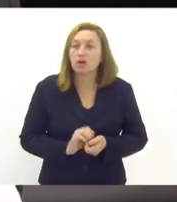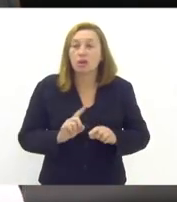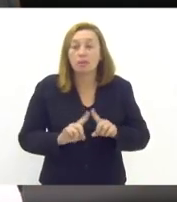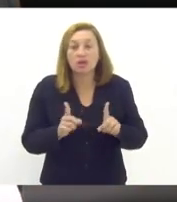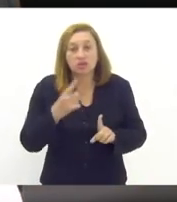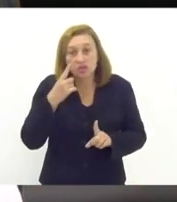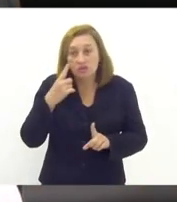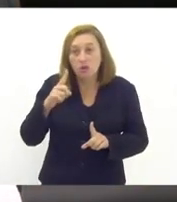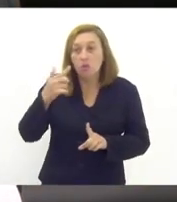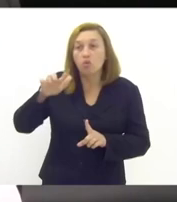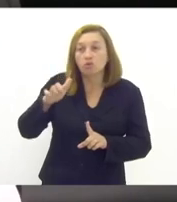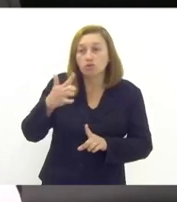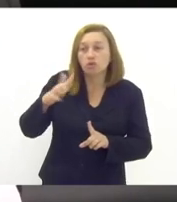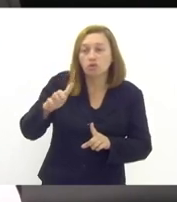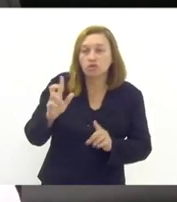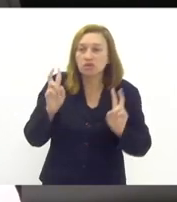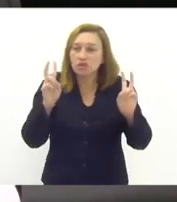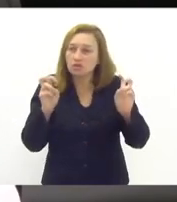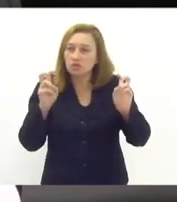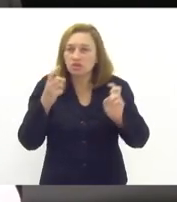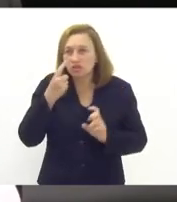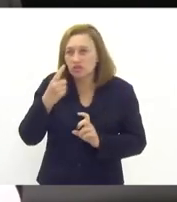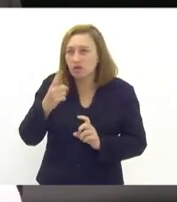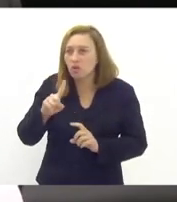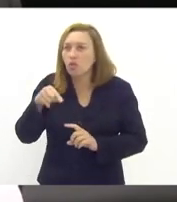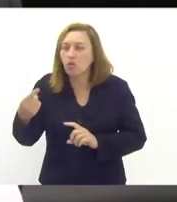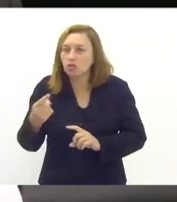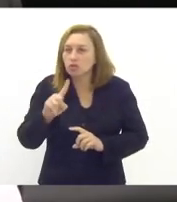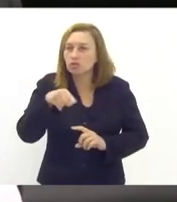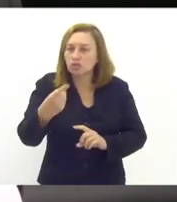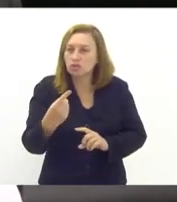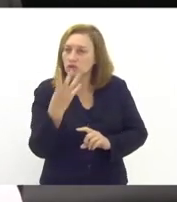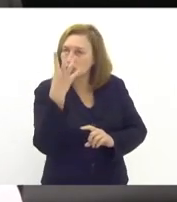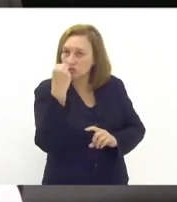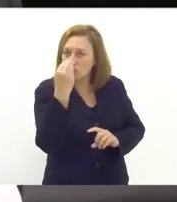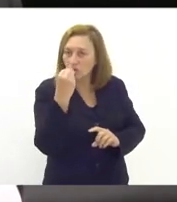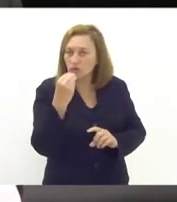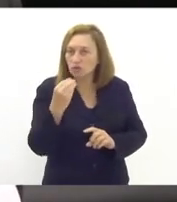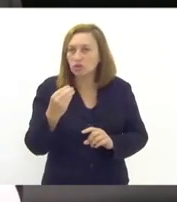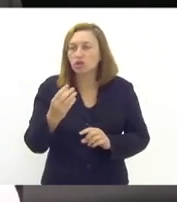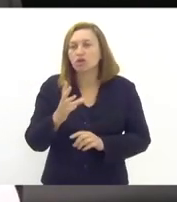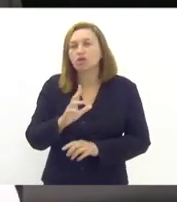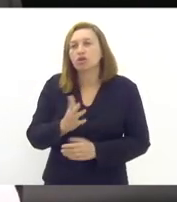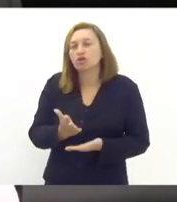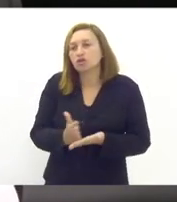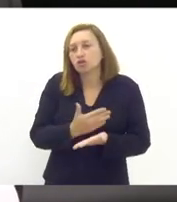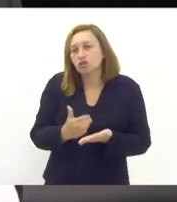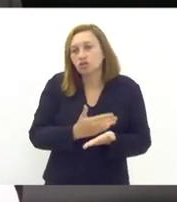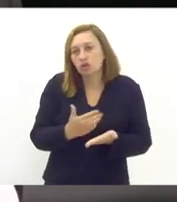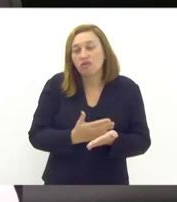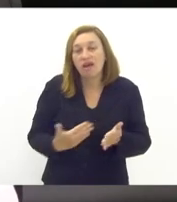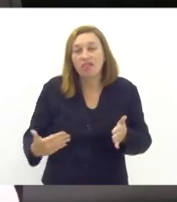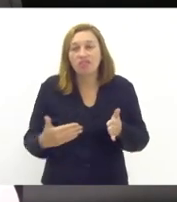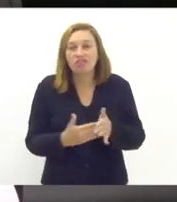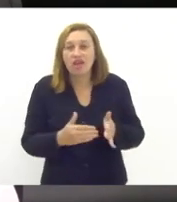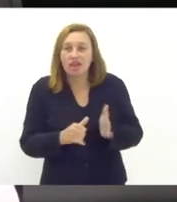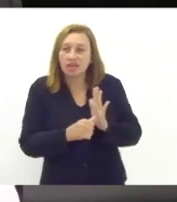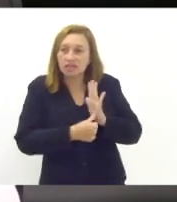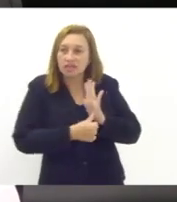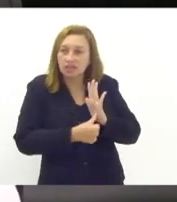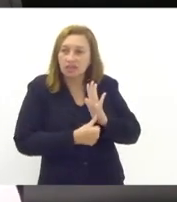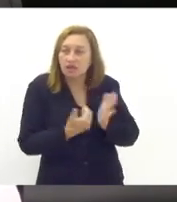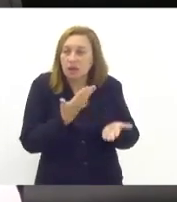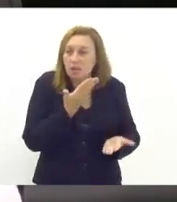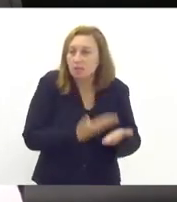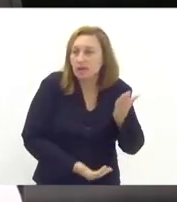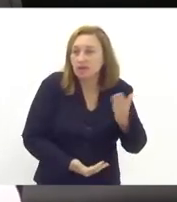outros casos, a gente vê que outras fotos de outros jovens também de rede social, até de identidade que foi perdida na